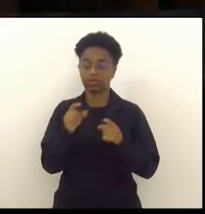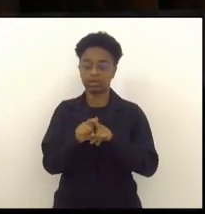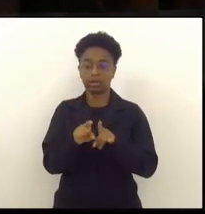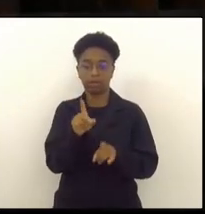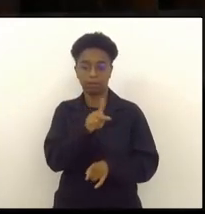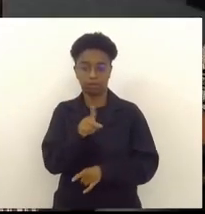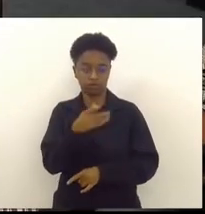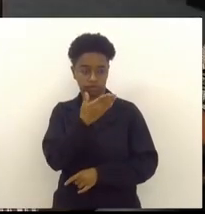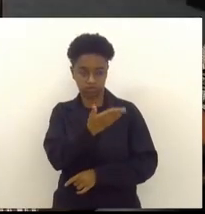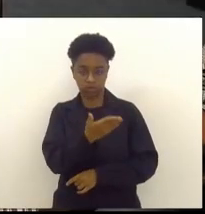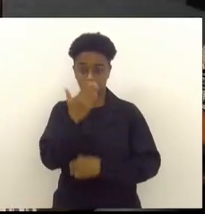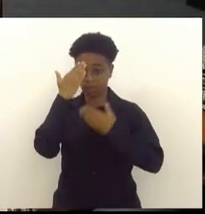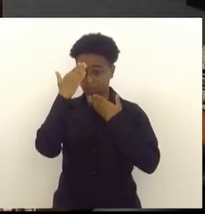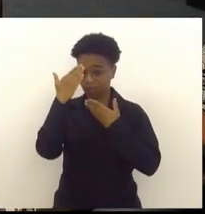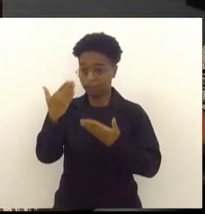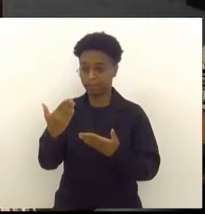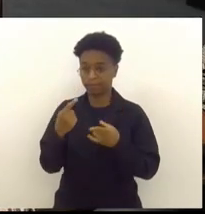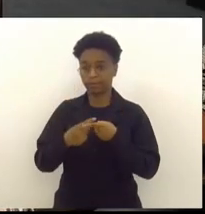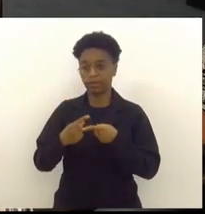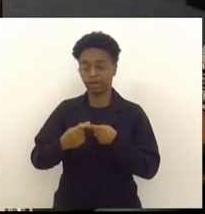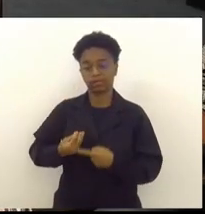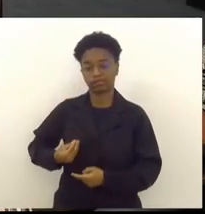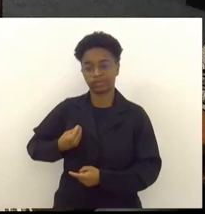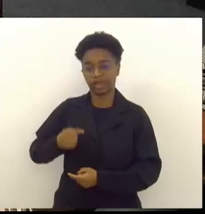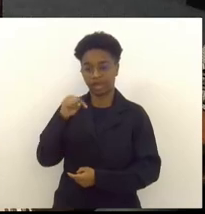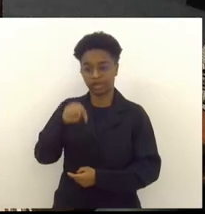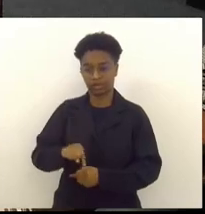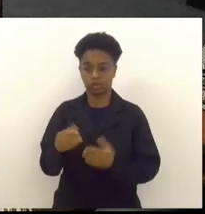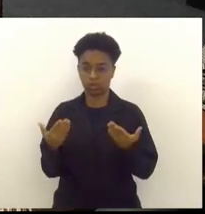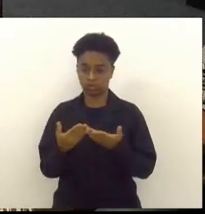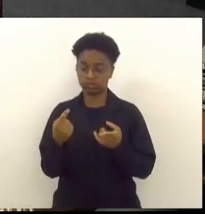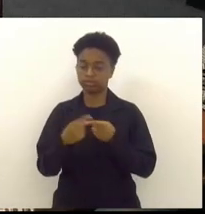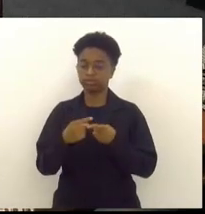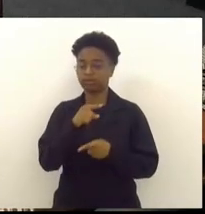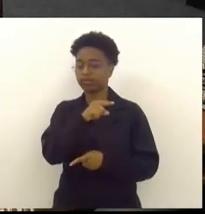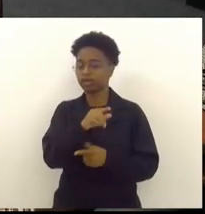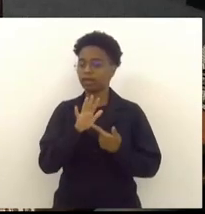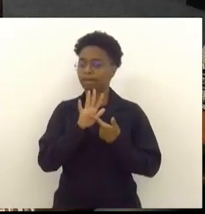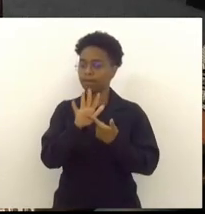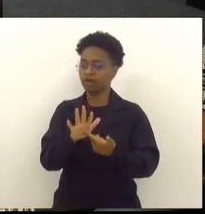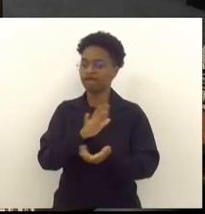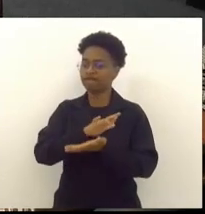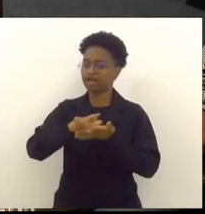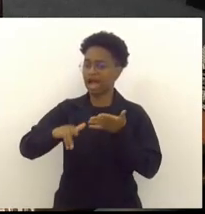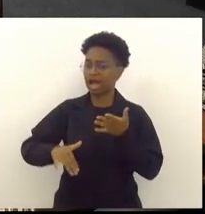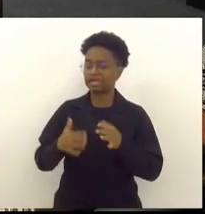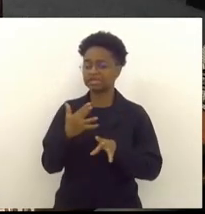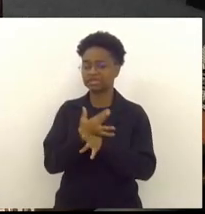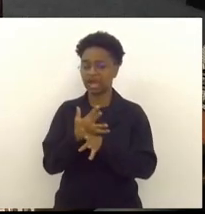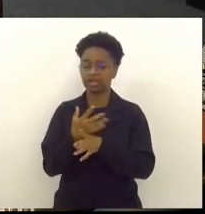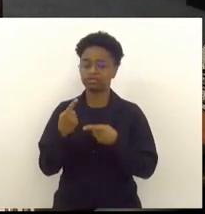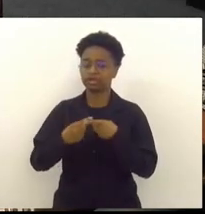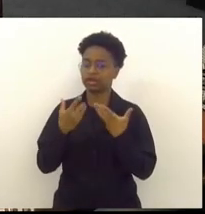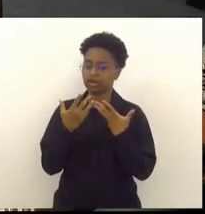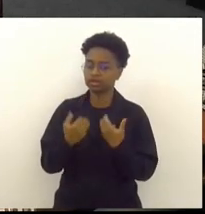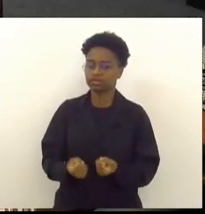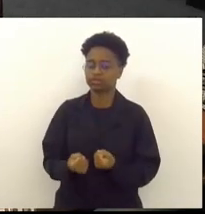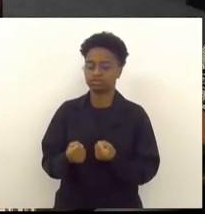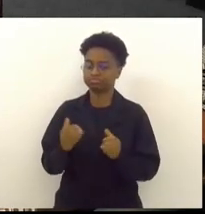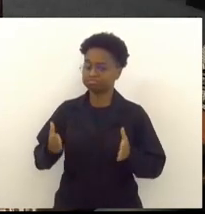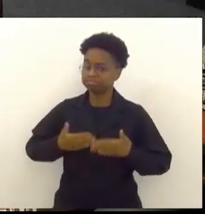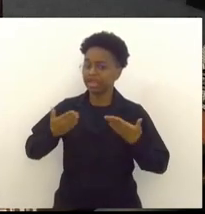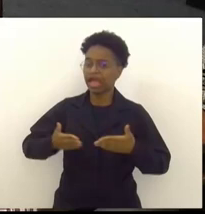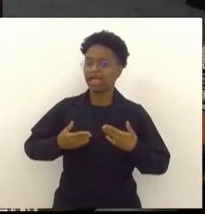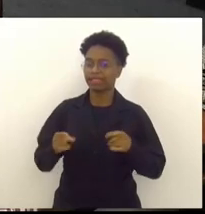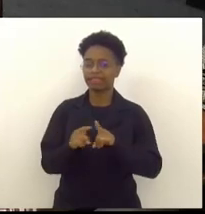Francisco de Itabapoana, obrigada pela sua presença aqui hoje. O senhor representa os vários municípios que aderiram com muito